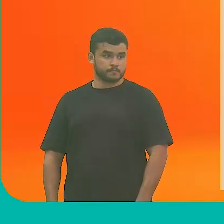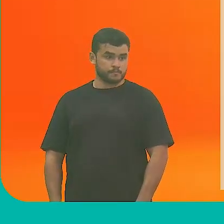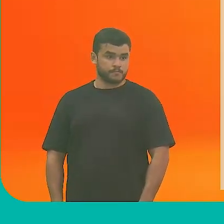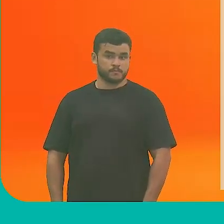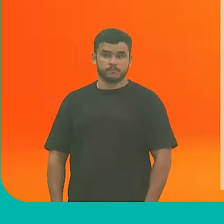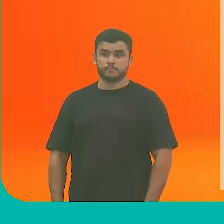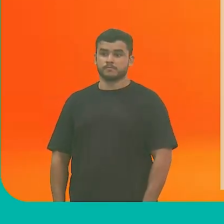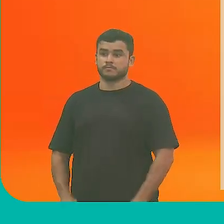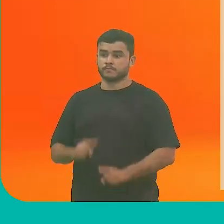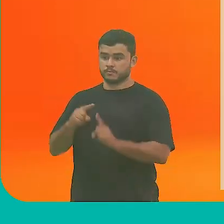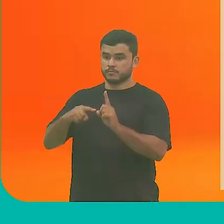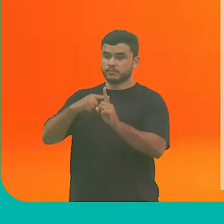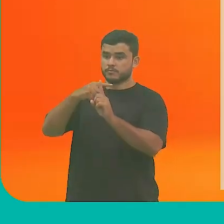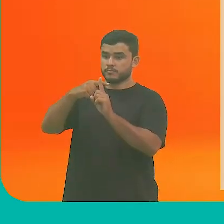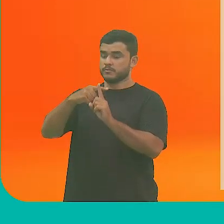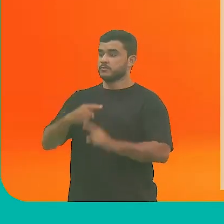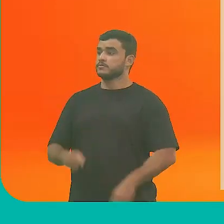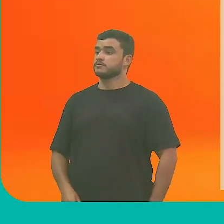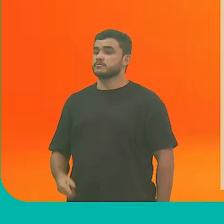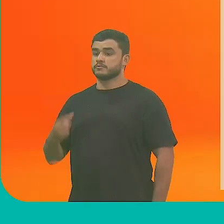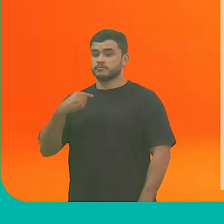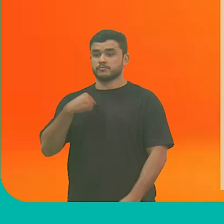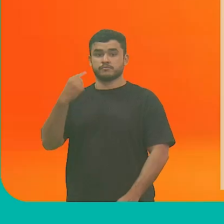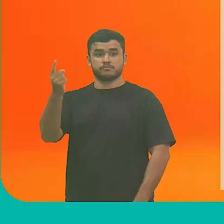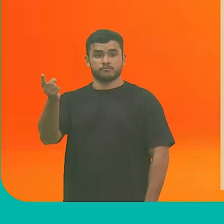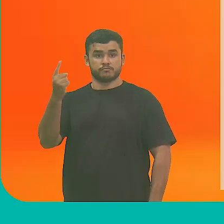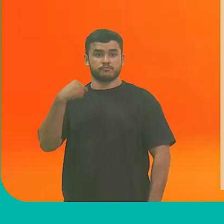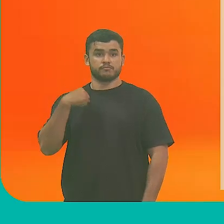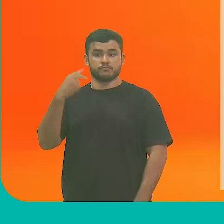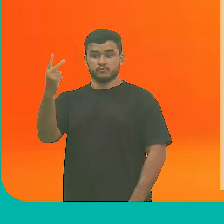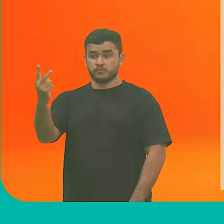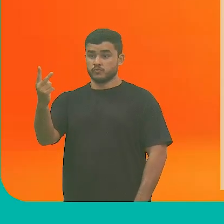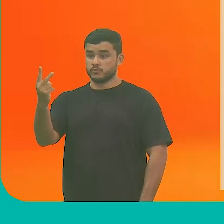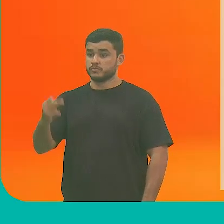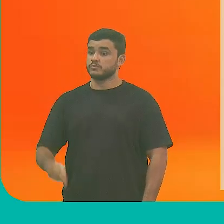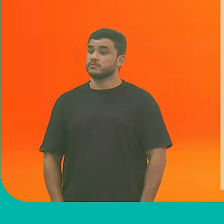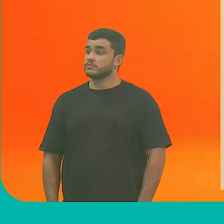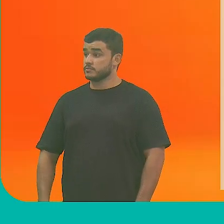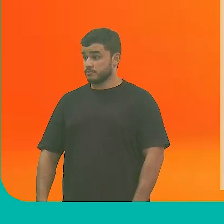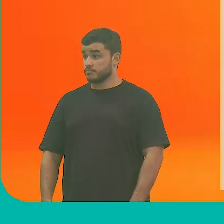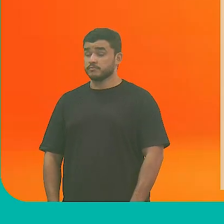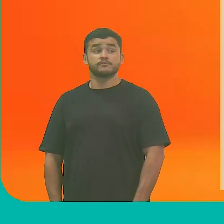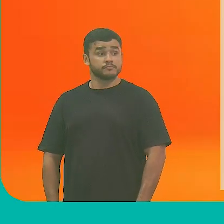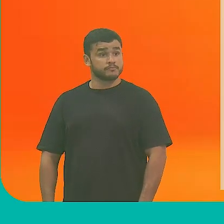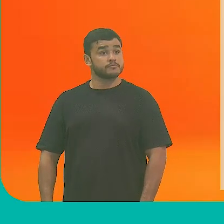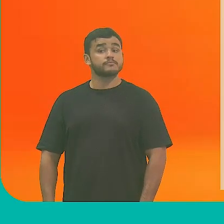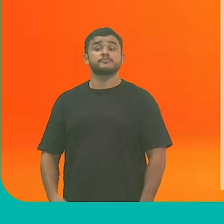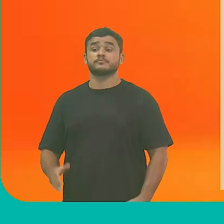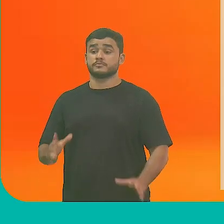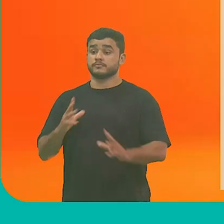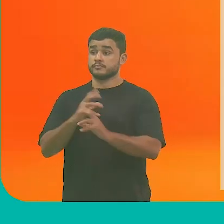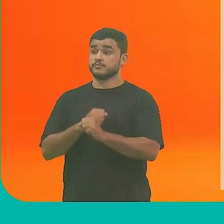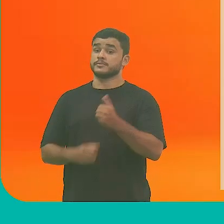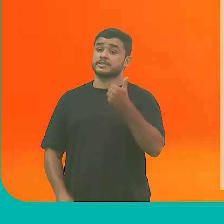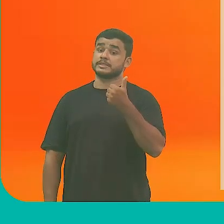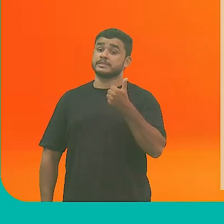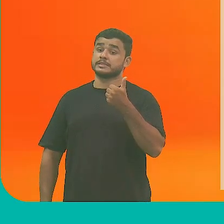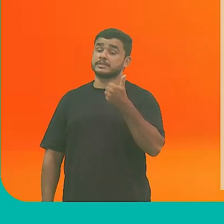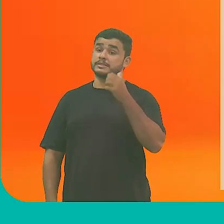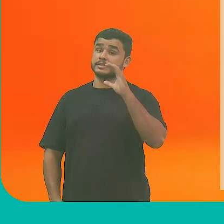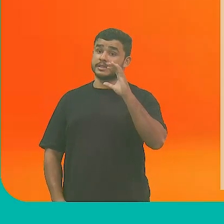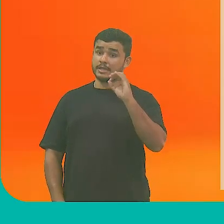Mais 2 viagens são quantos motoristas? Não é 10? Mais 2